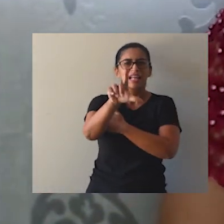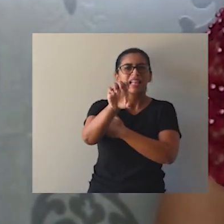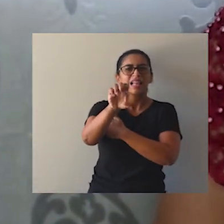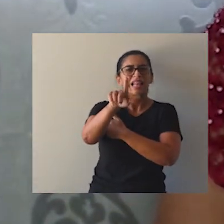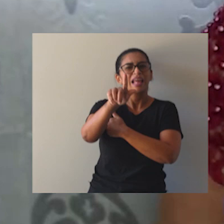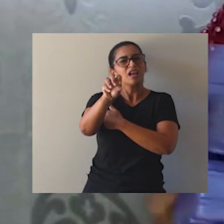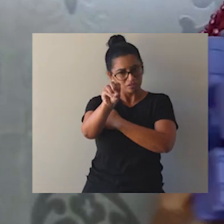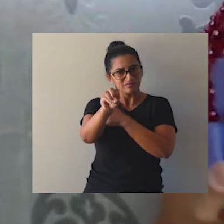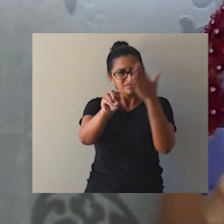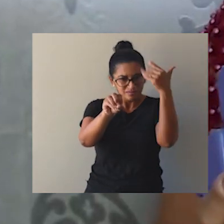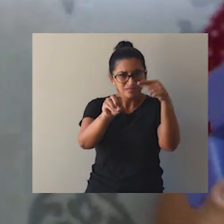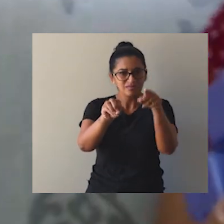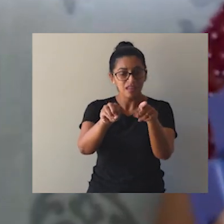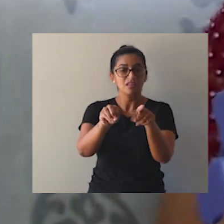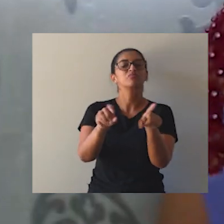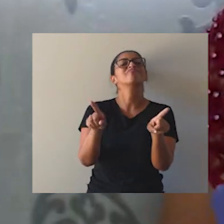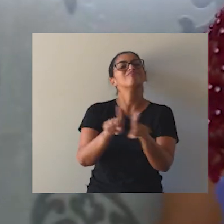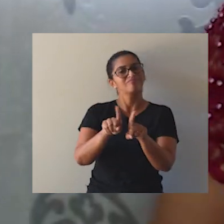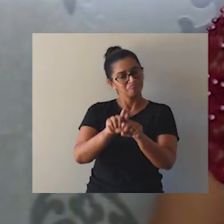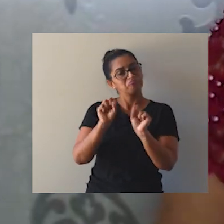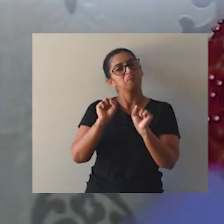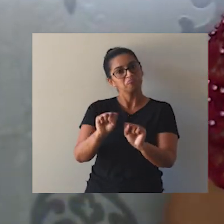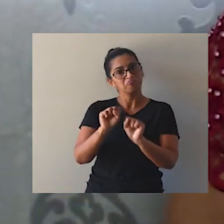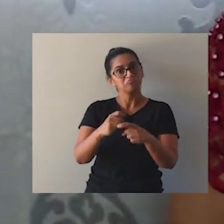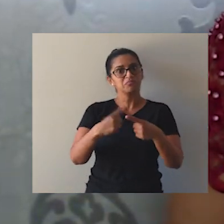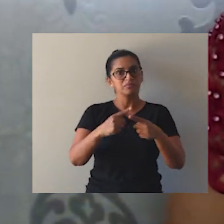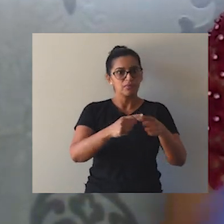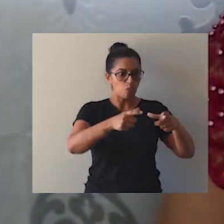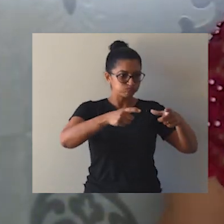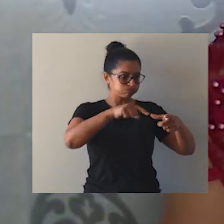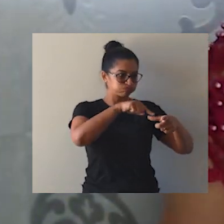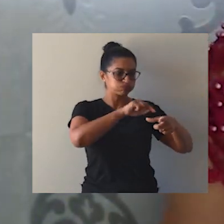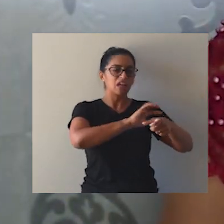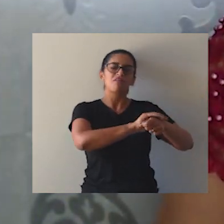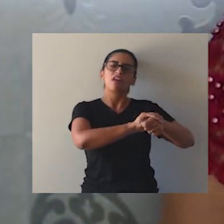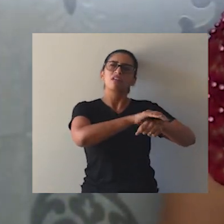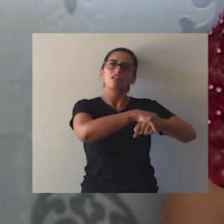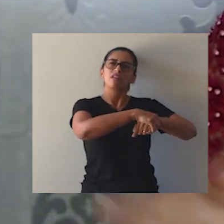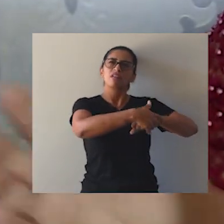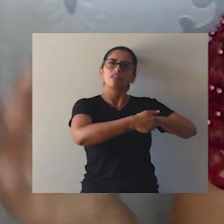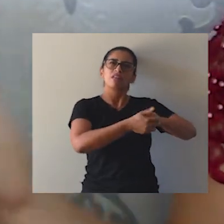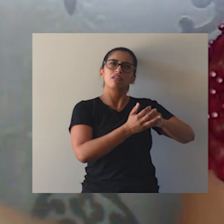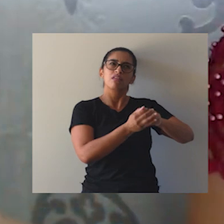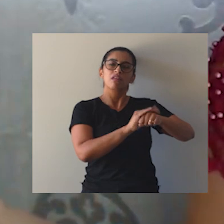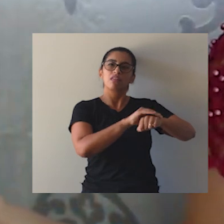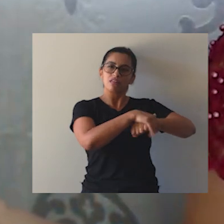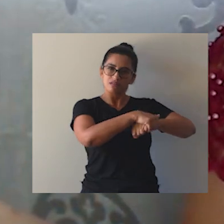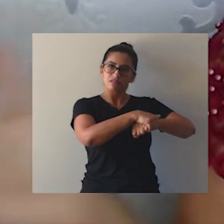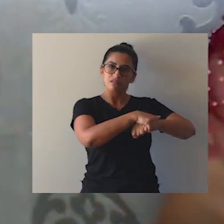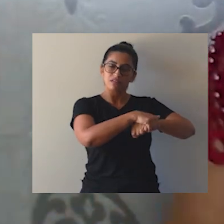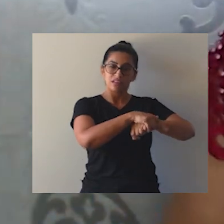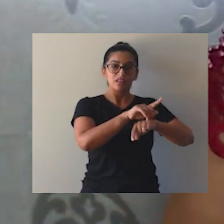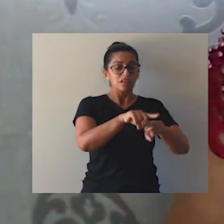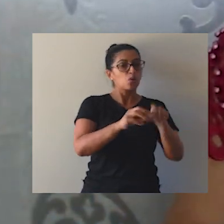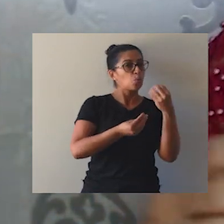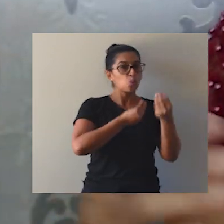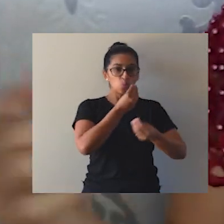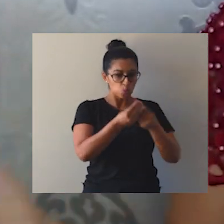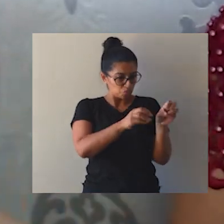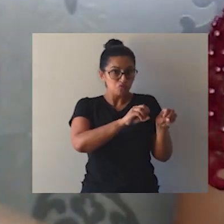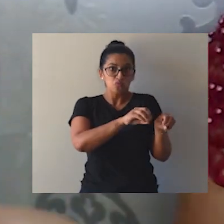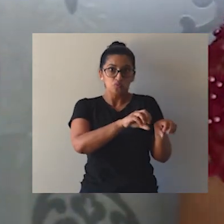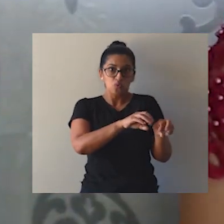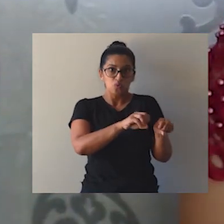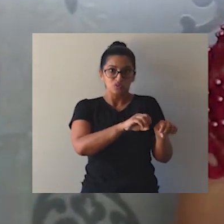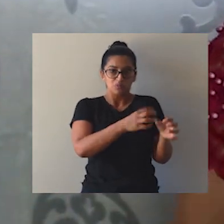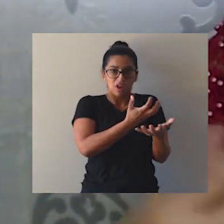a gente vai começar com o aluno que vai ser a alfabetização em Braille? Nós começamos do macro para o micro. Então,